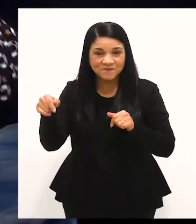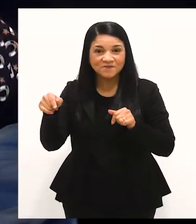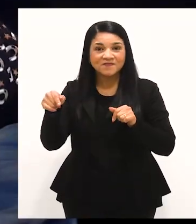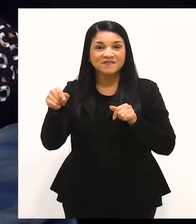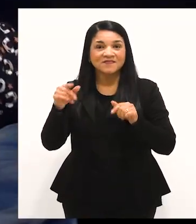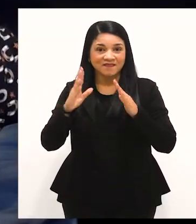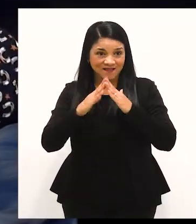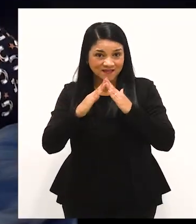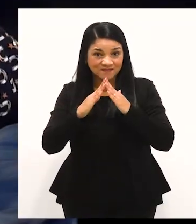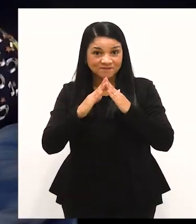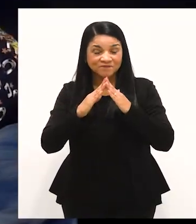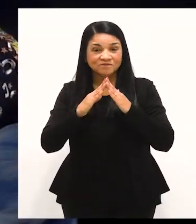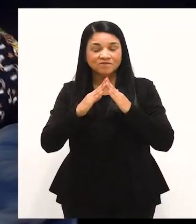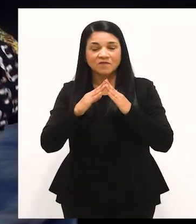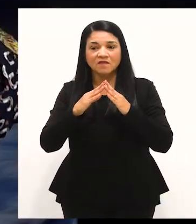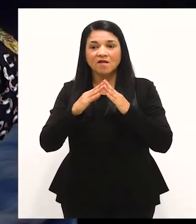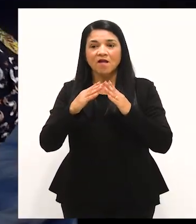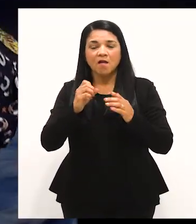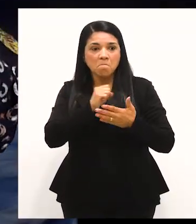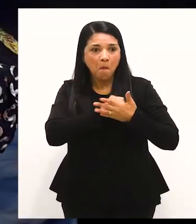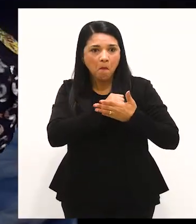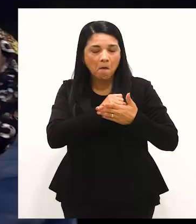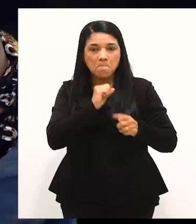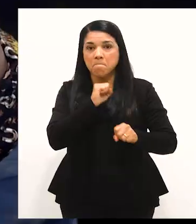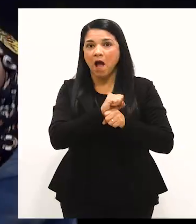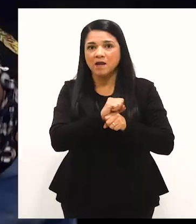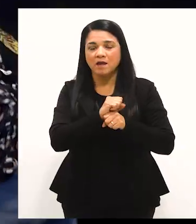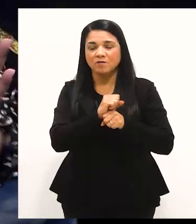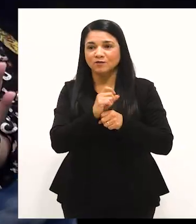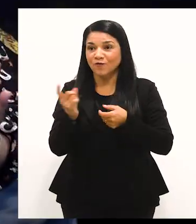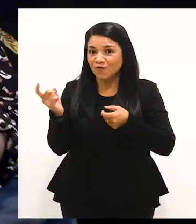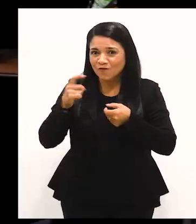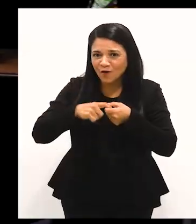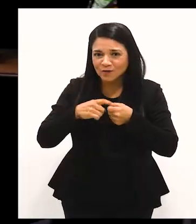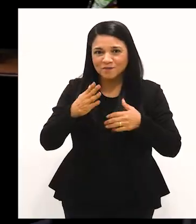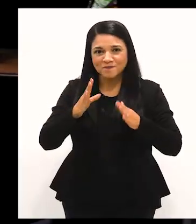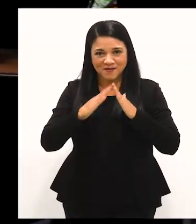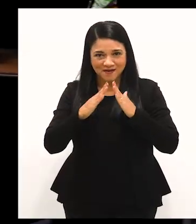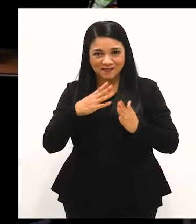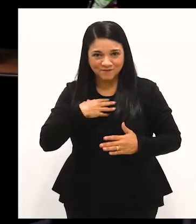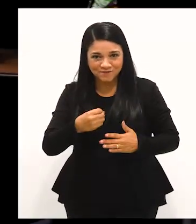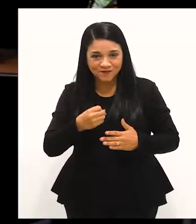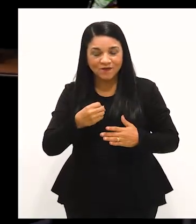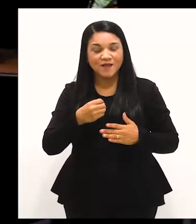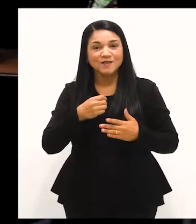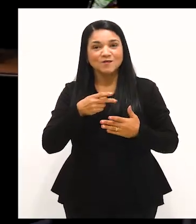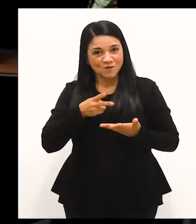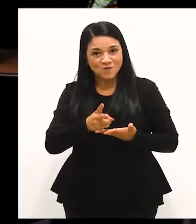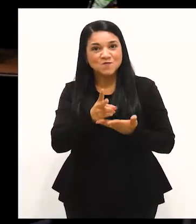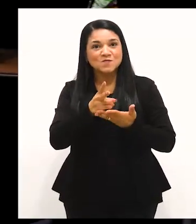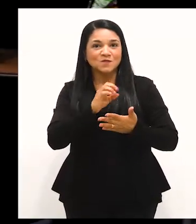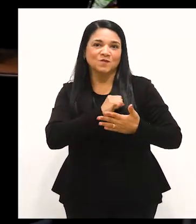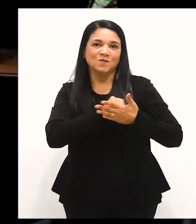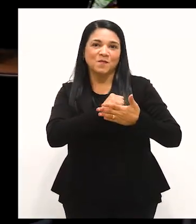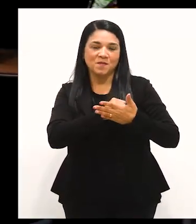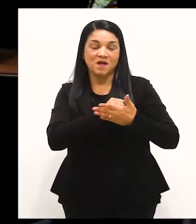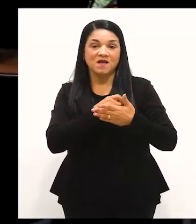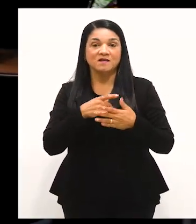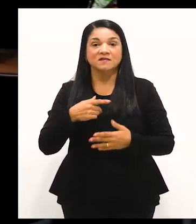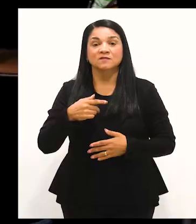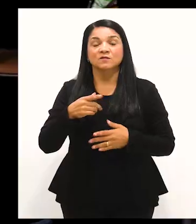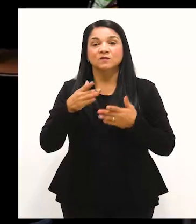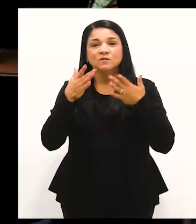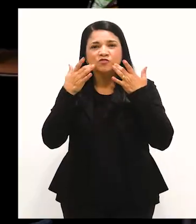Ele só volta a bater quando ele diz, cheguei. Aí teu coração volta a bater. E o formato que a